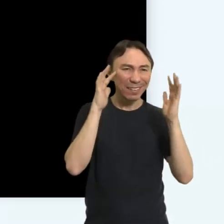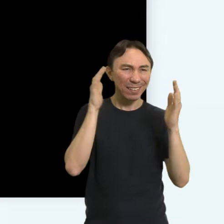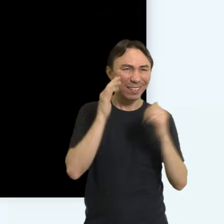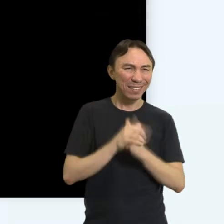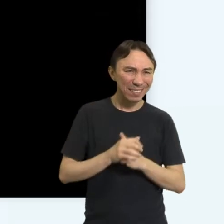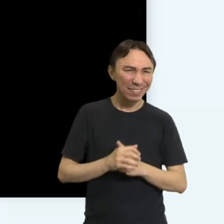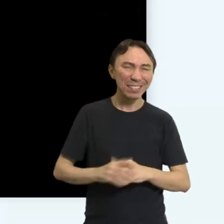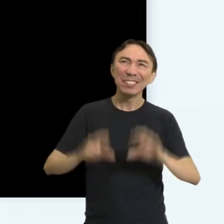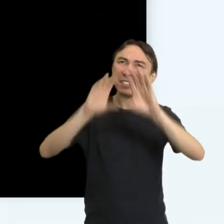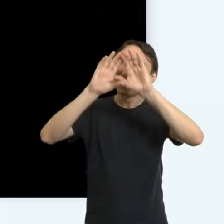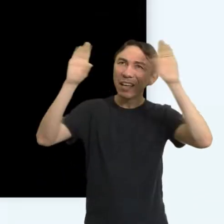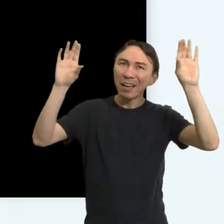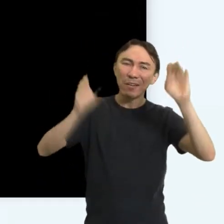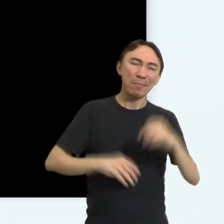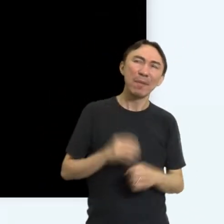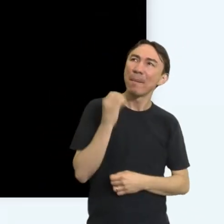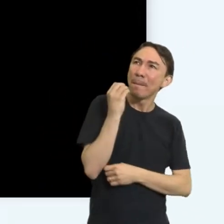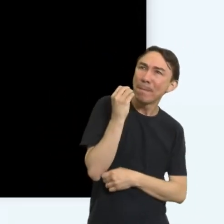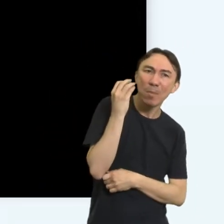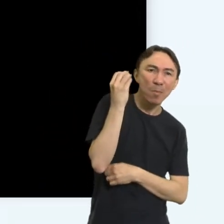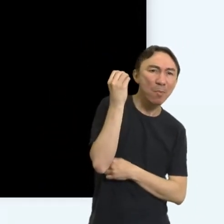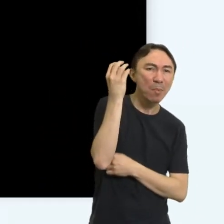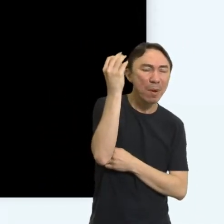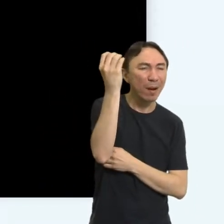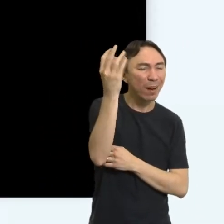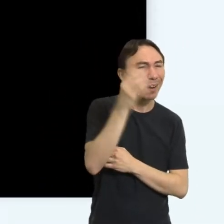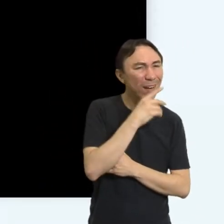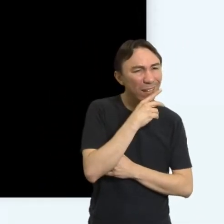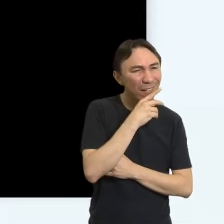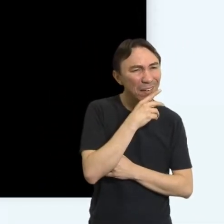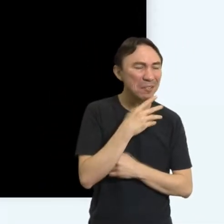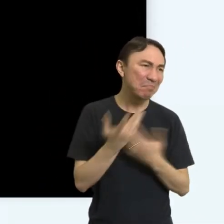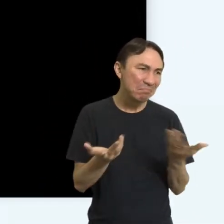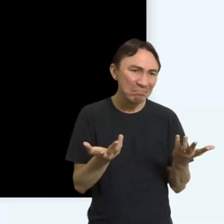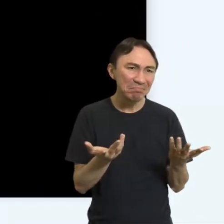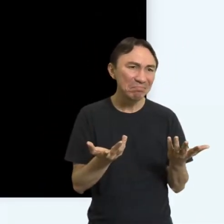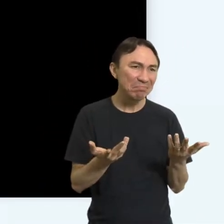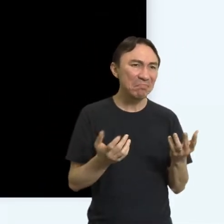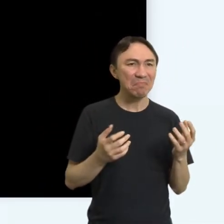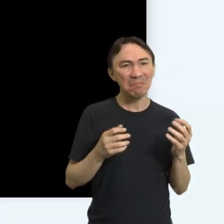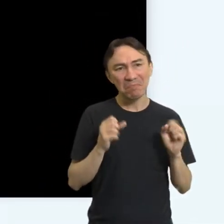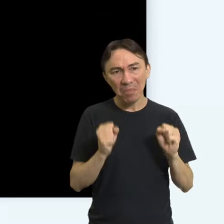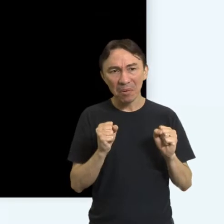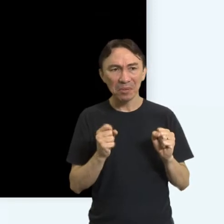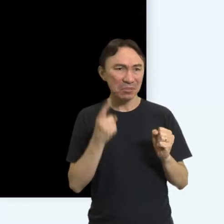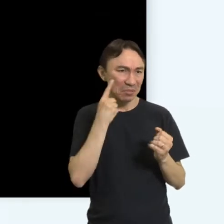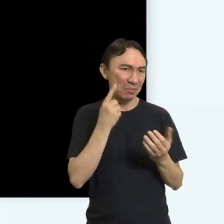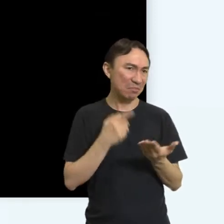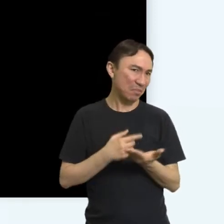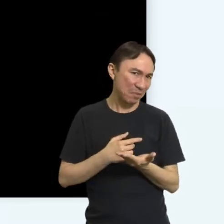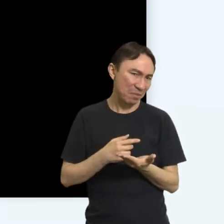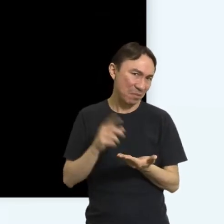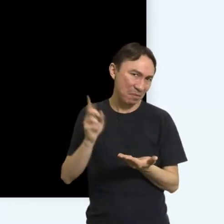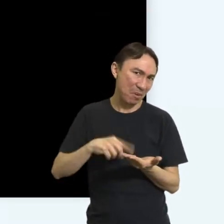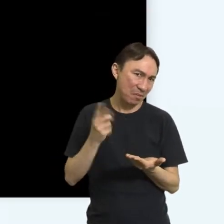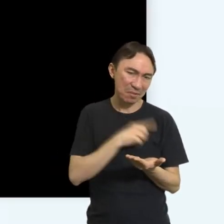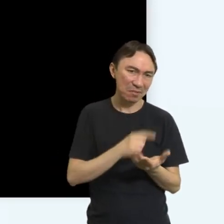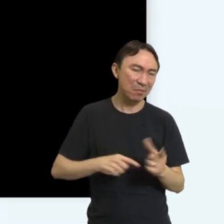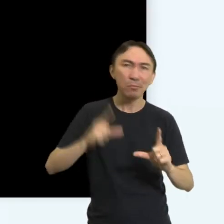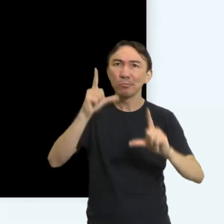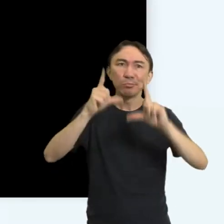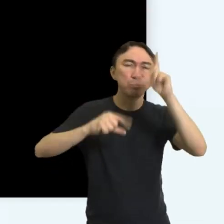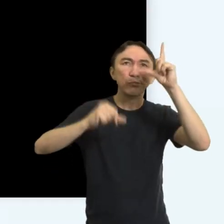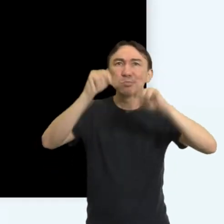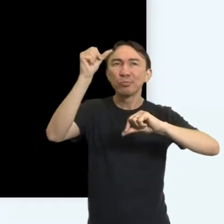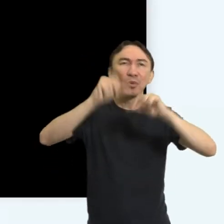ao Céu? Provavelmente devem aparecer na narrativa alguns termos relacionados à astronomia, né? A